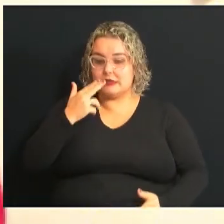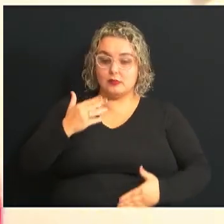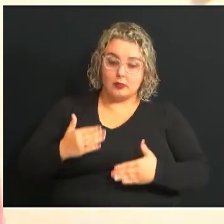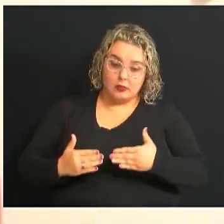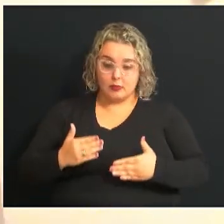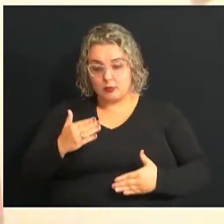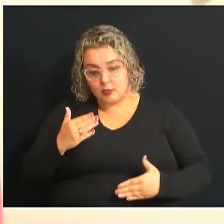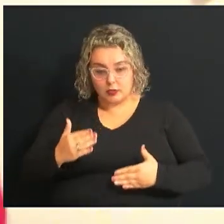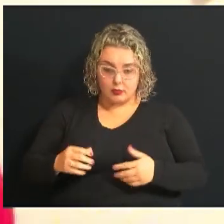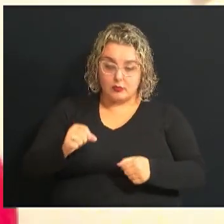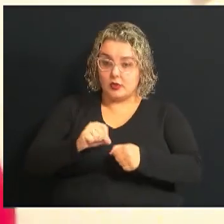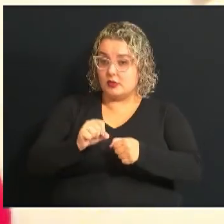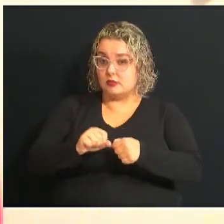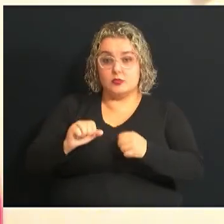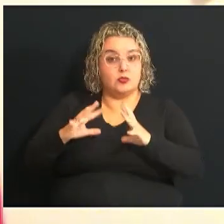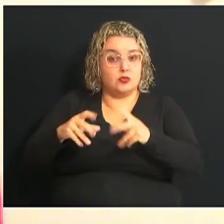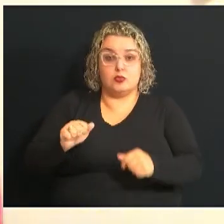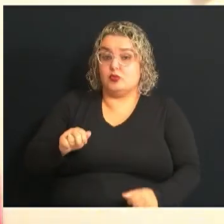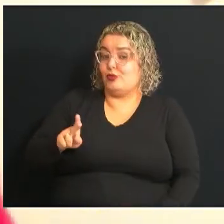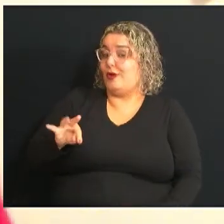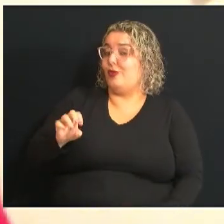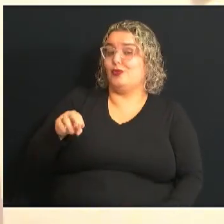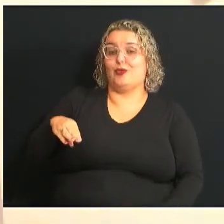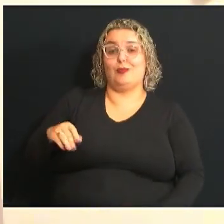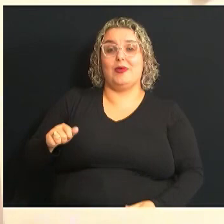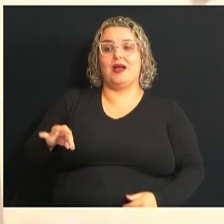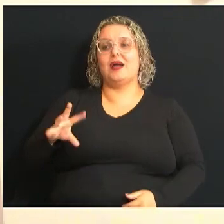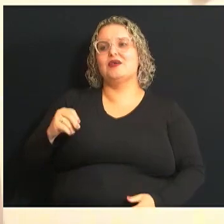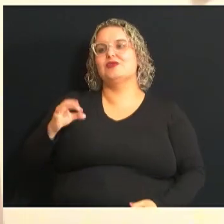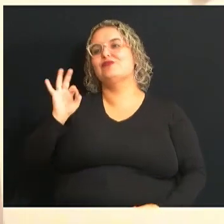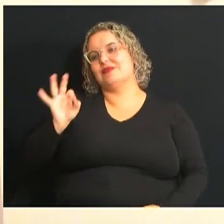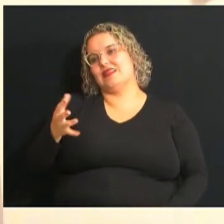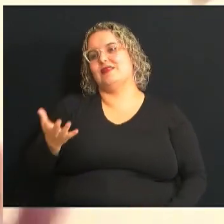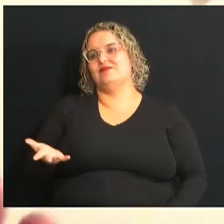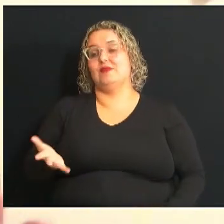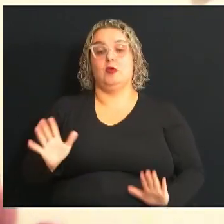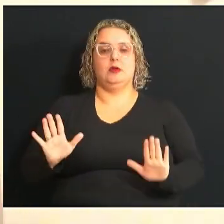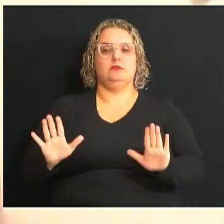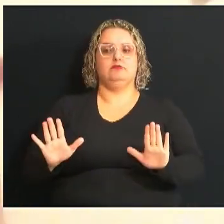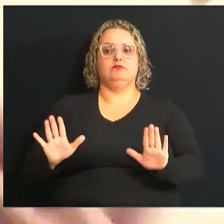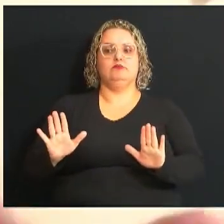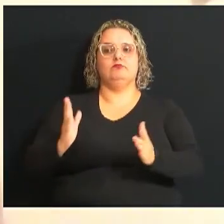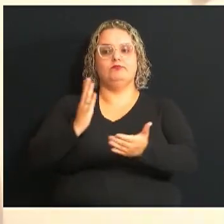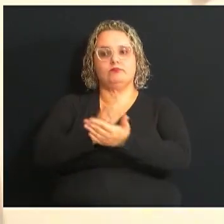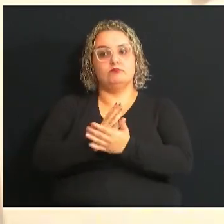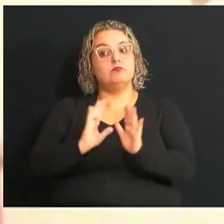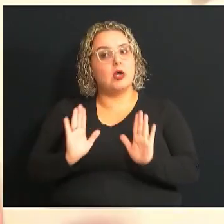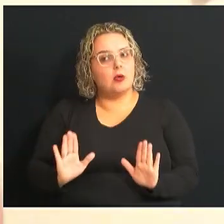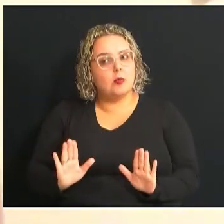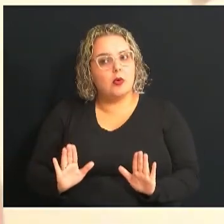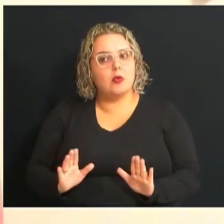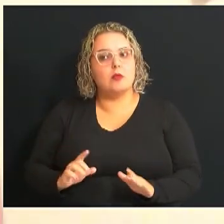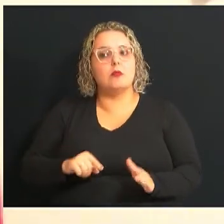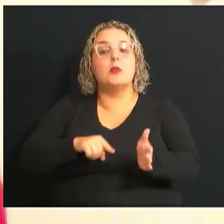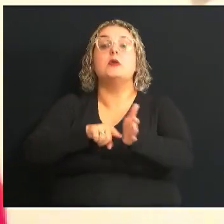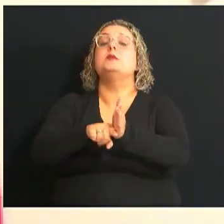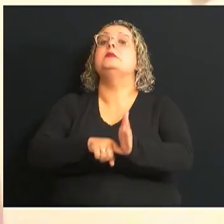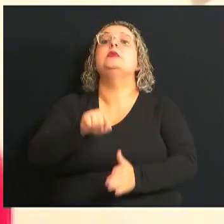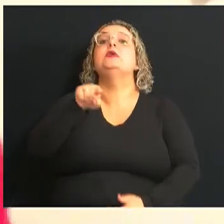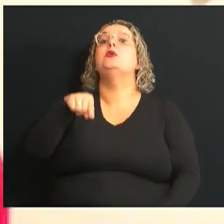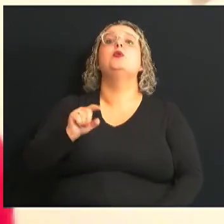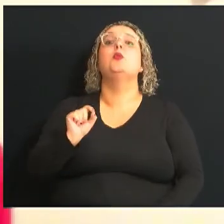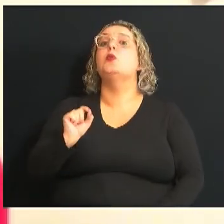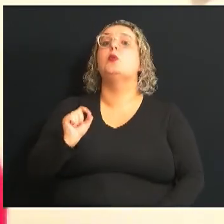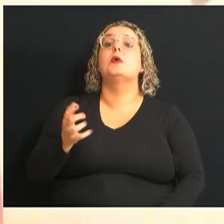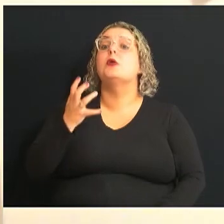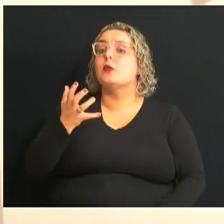as coisas automático, exatamente. E aí eu falei, opa, peraí, deixa eu parar um pouco aqui para questionar o que eu quero, porque